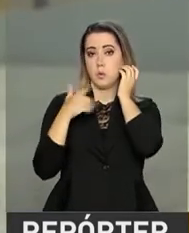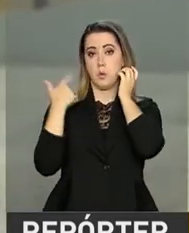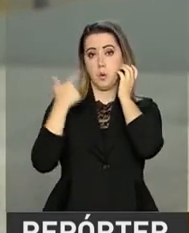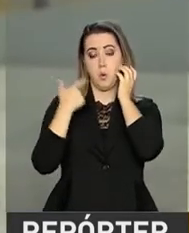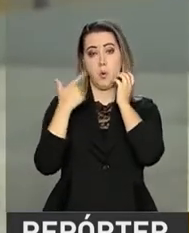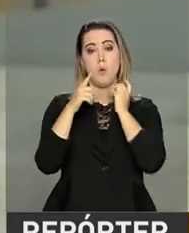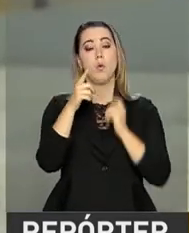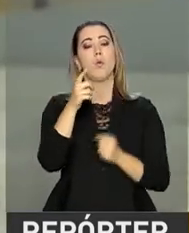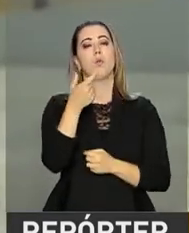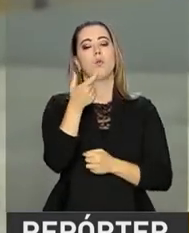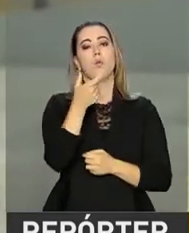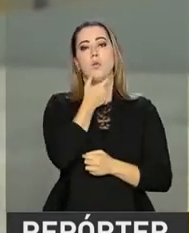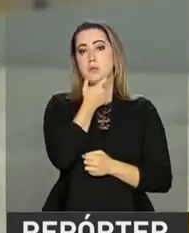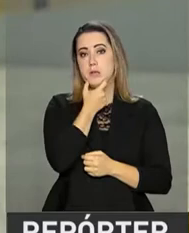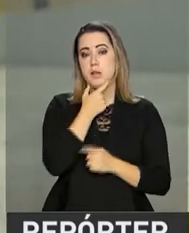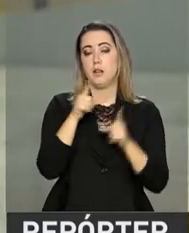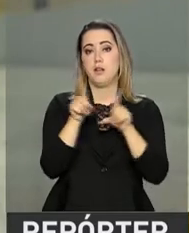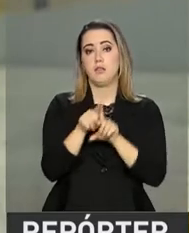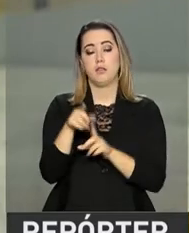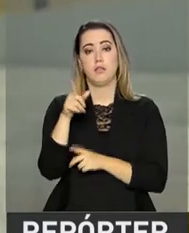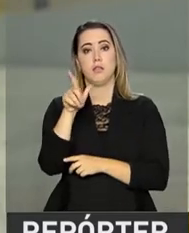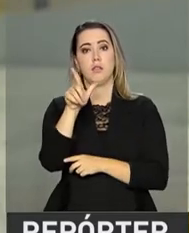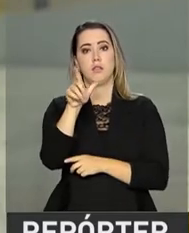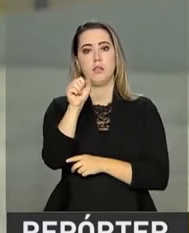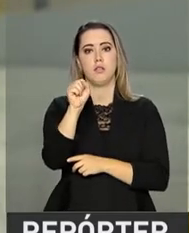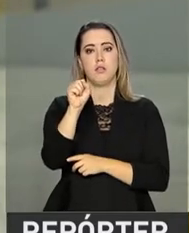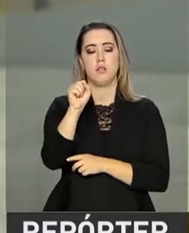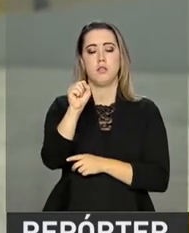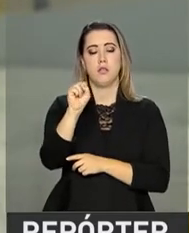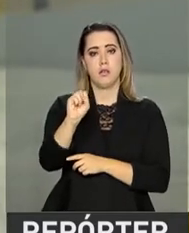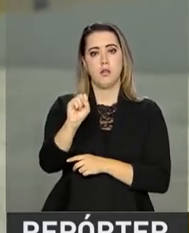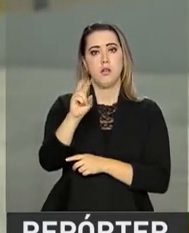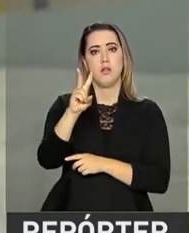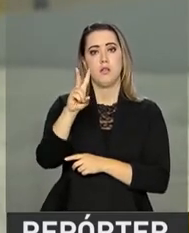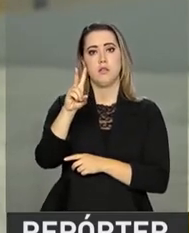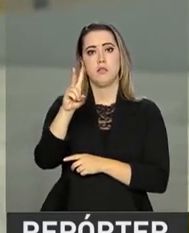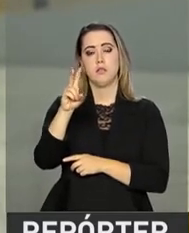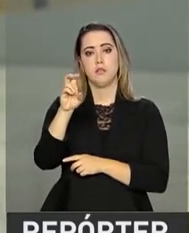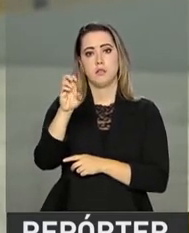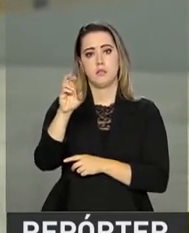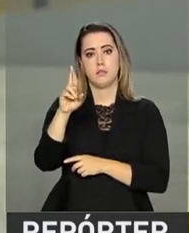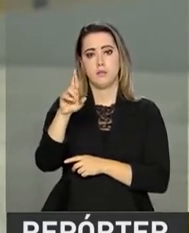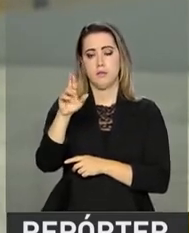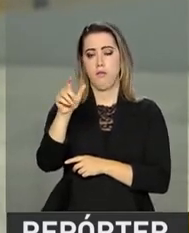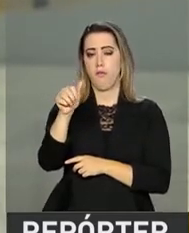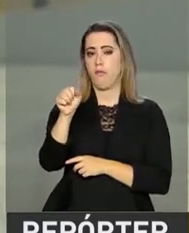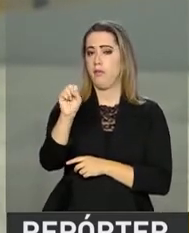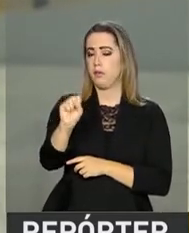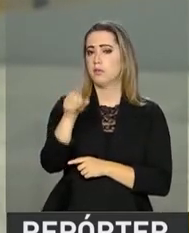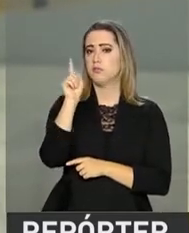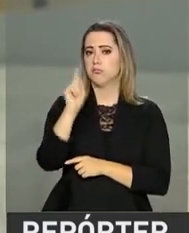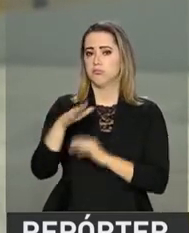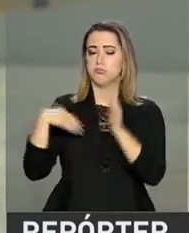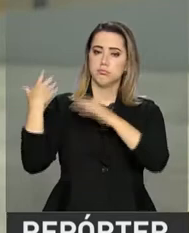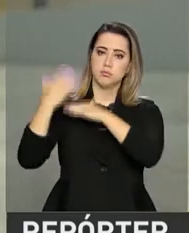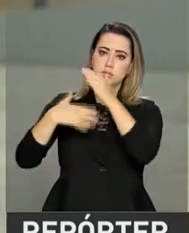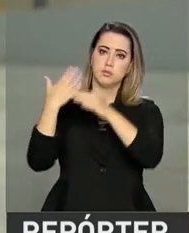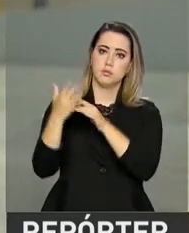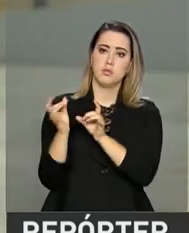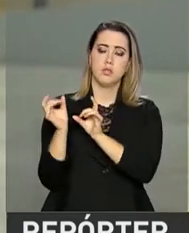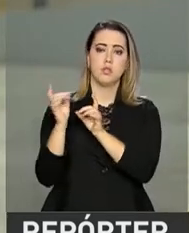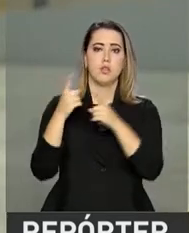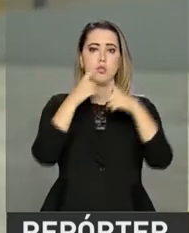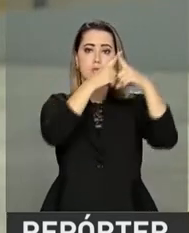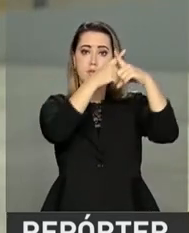é las vegas nos estados unidos são cidades com tradição em jogos e apostas segundo a associação mundial de loterias